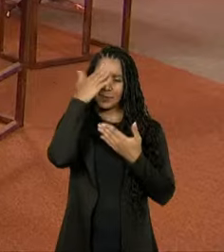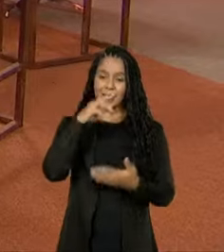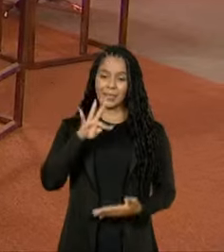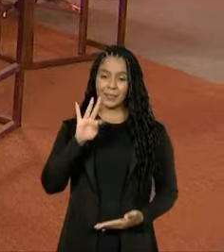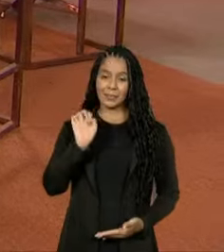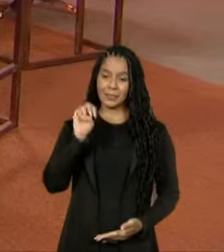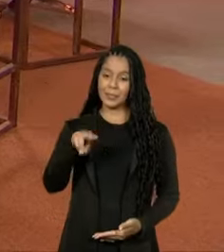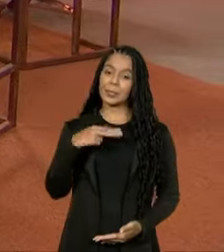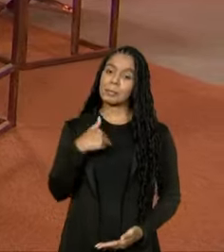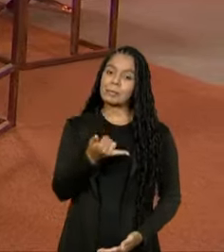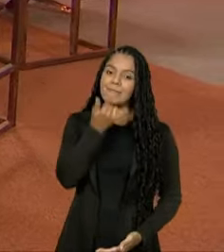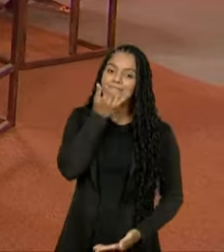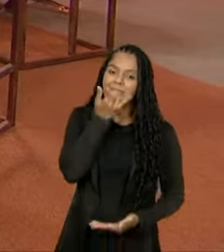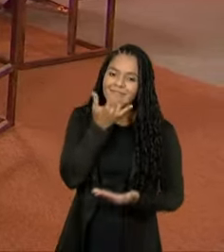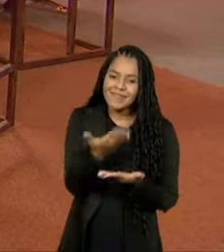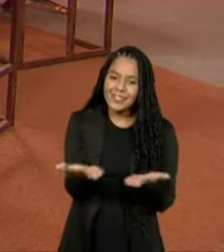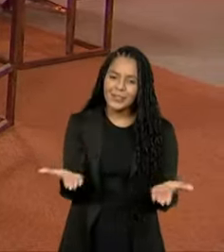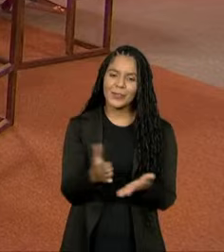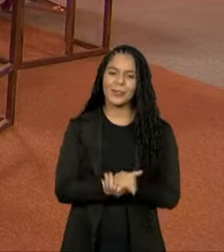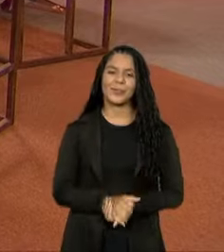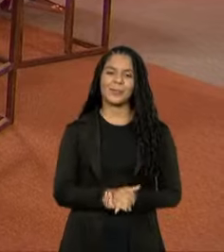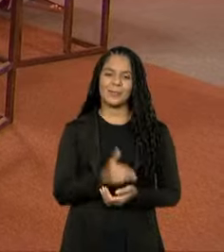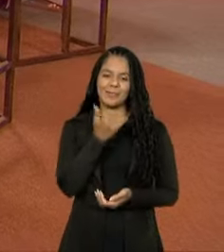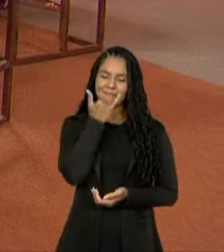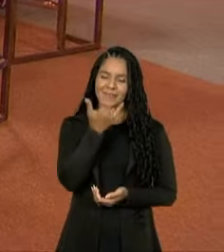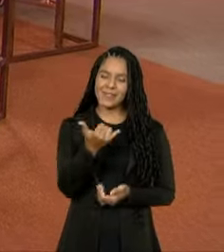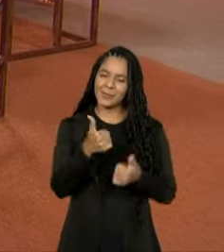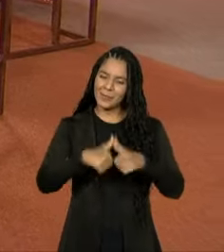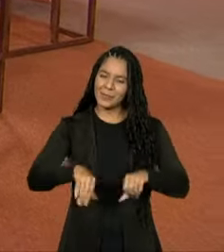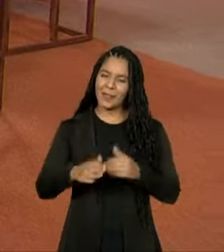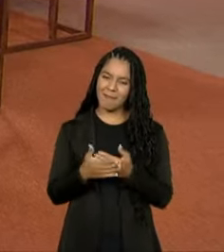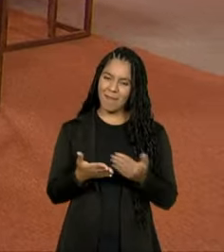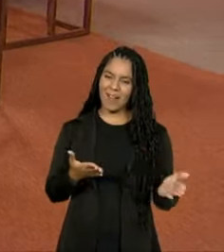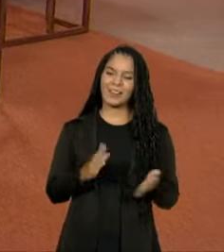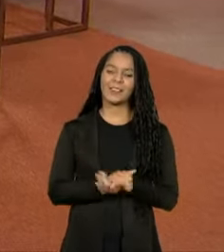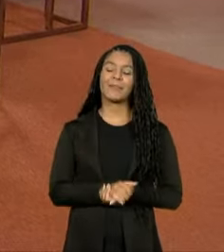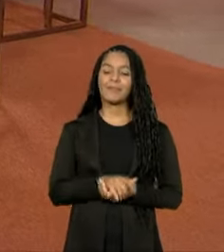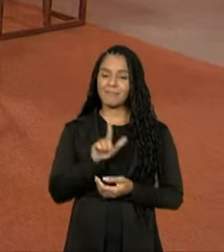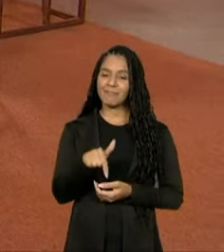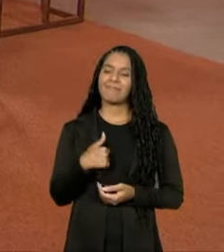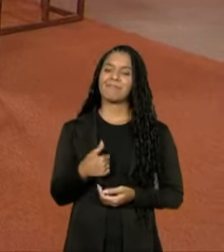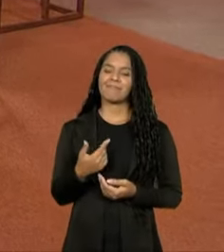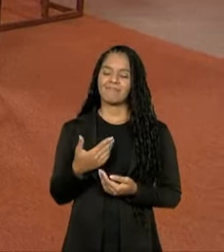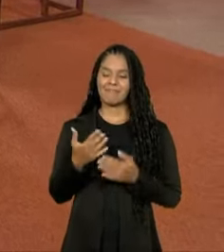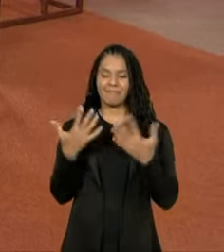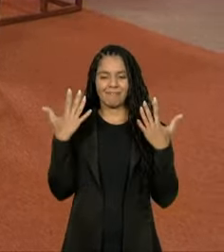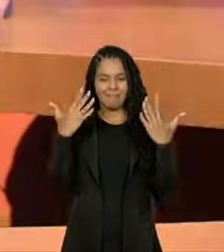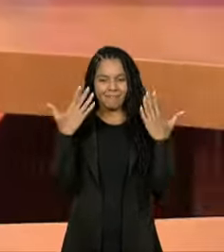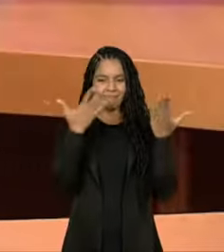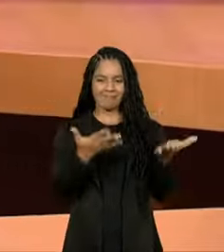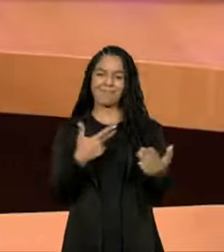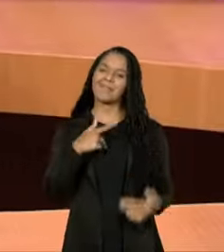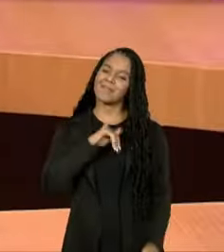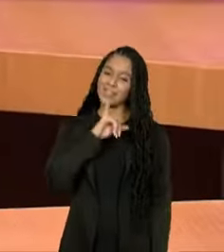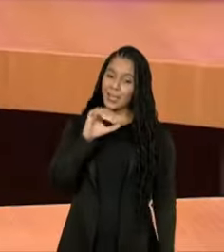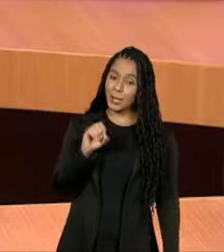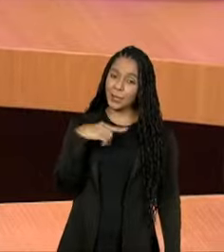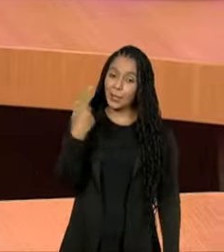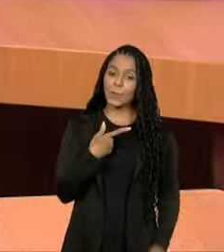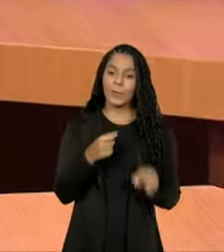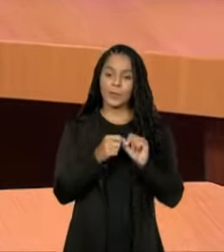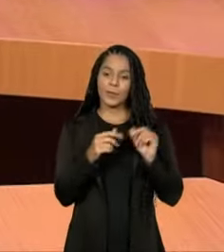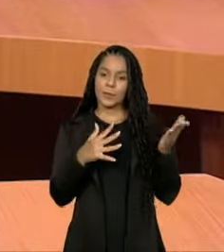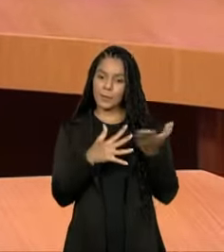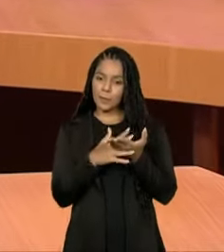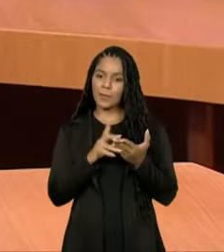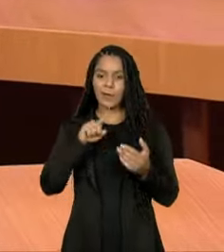Bravo. Eu te peço perdões de não ficar aqui, né? Obrigado. Palmas para você mesmo, querido. Obrigado. É isso, gente. A gente vai fazer um